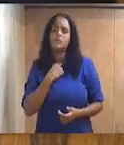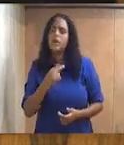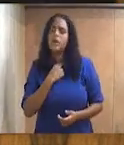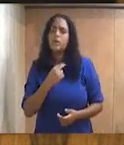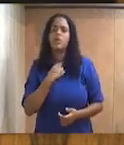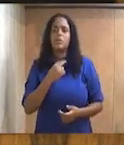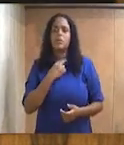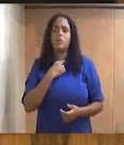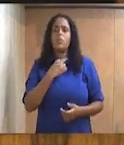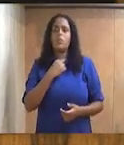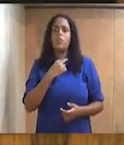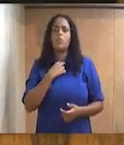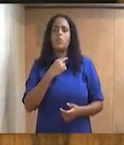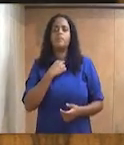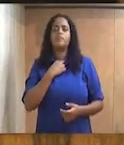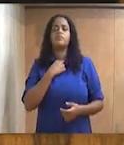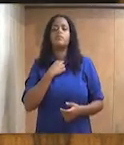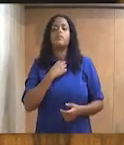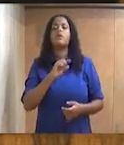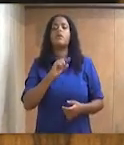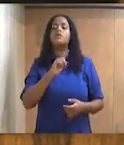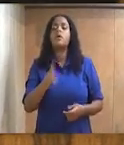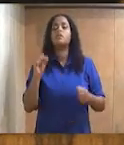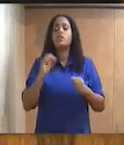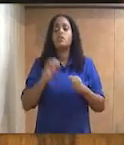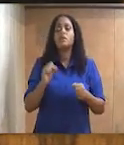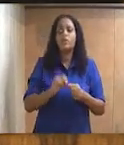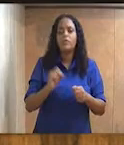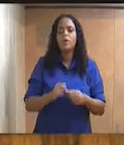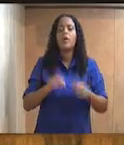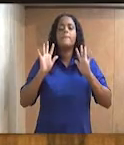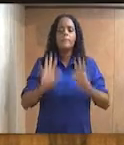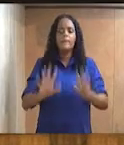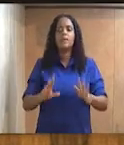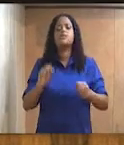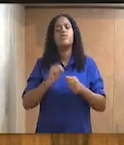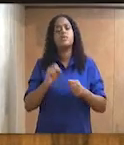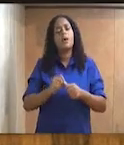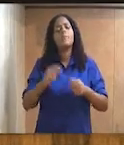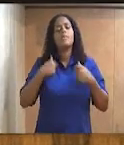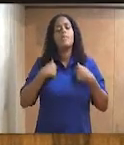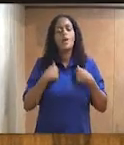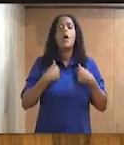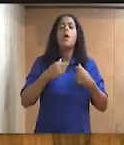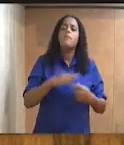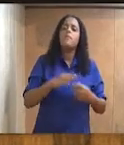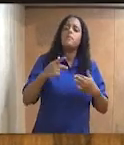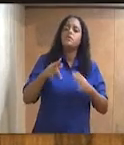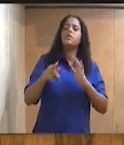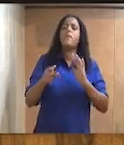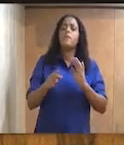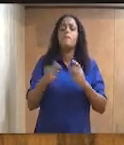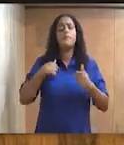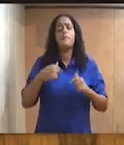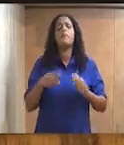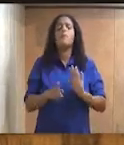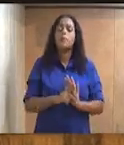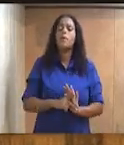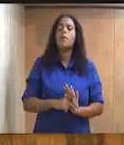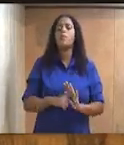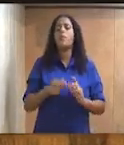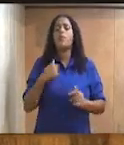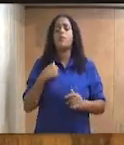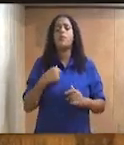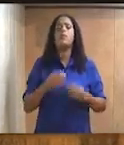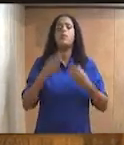essa emenda não teria condições de ser feita. Mas eu fiz a minha parte, eu fiz o meu papel, senhor presidente. Muito